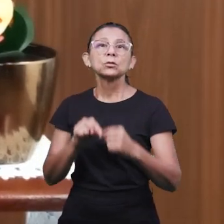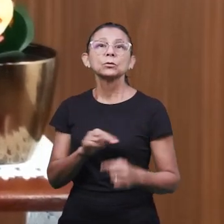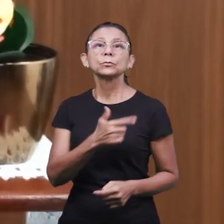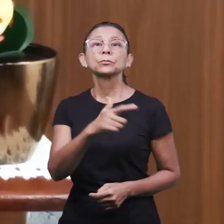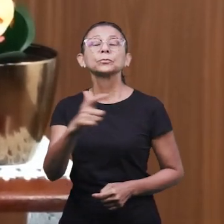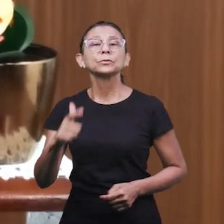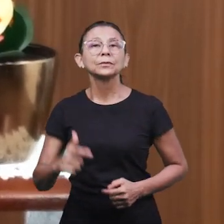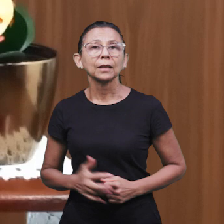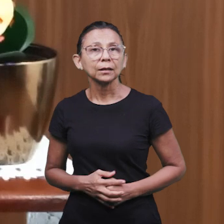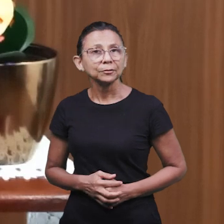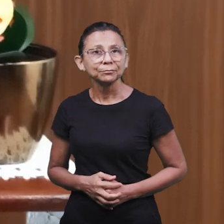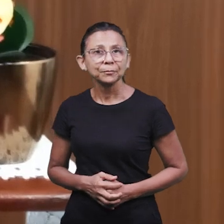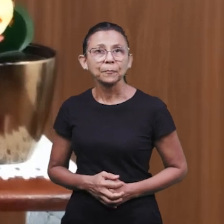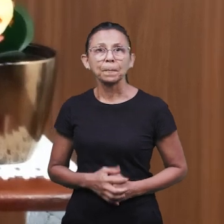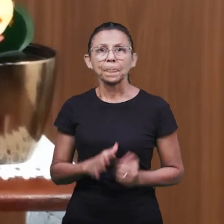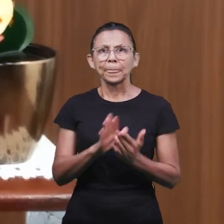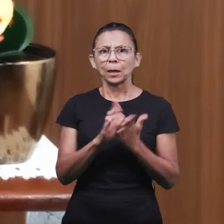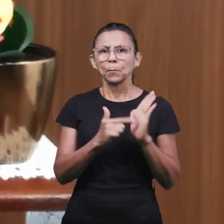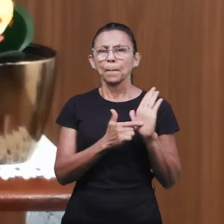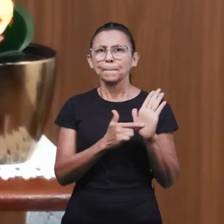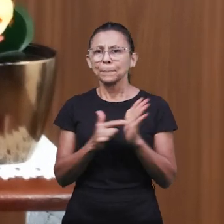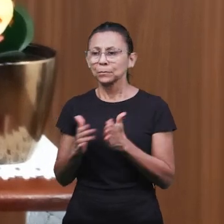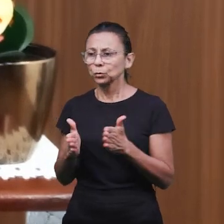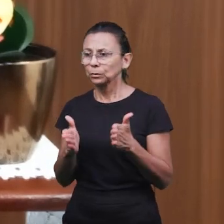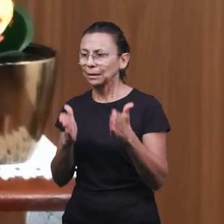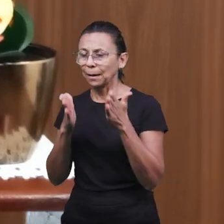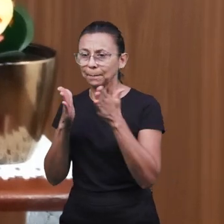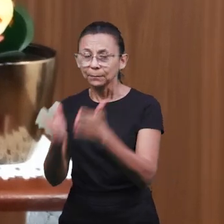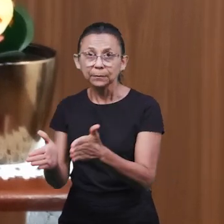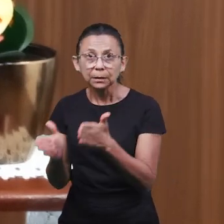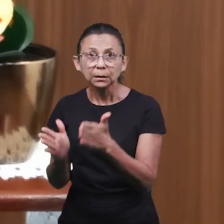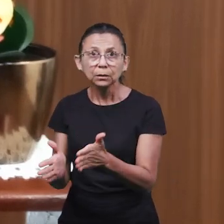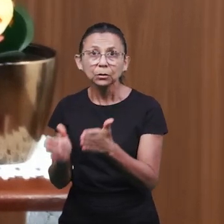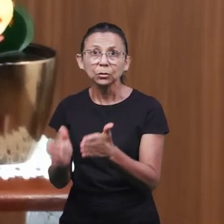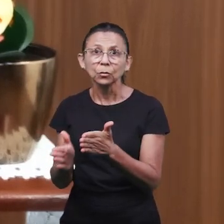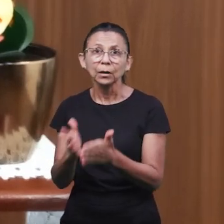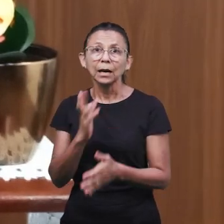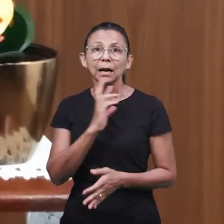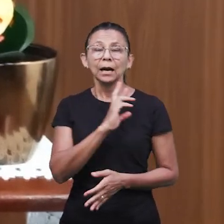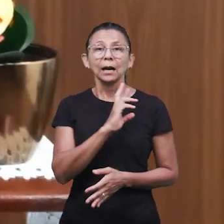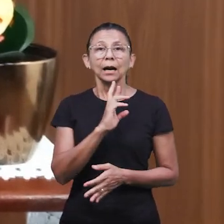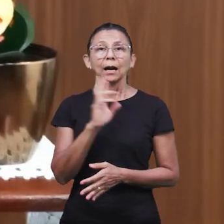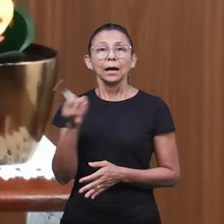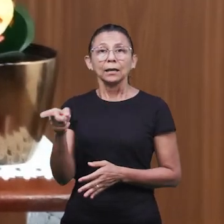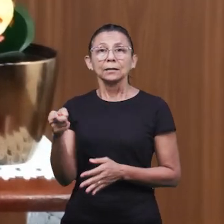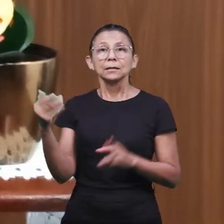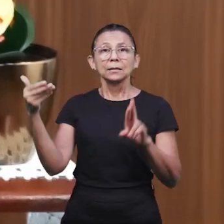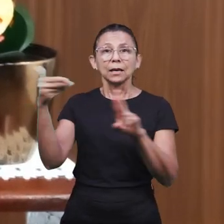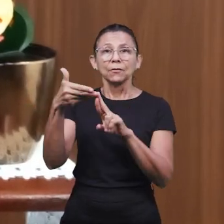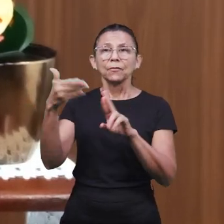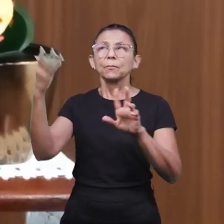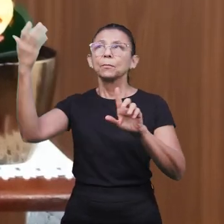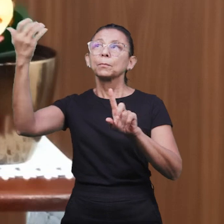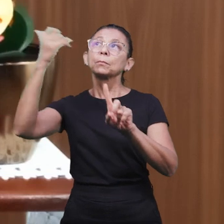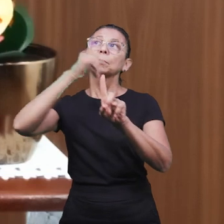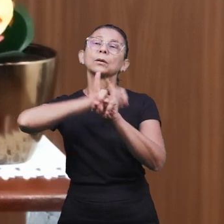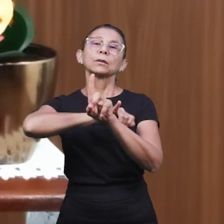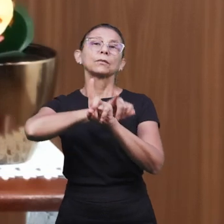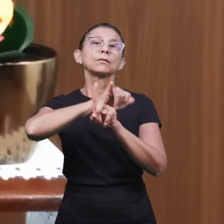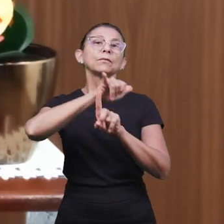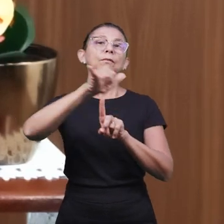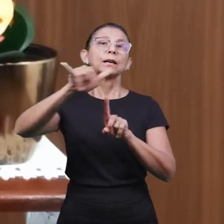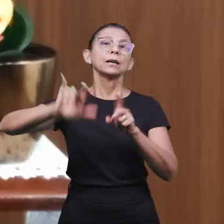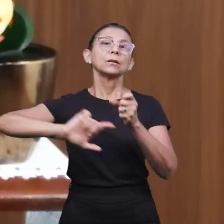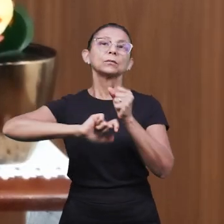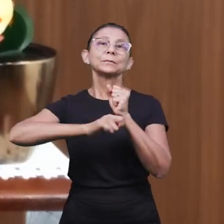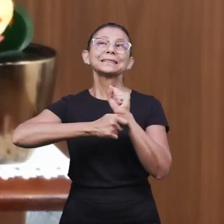conseguiu entender que quando a Bíblia fala do caminho, ele está se referindo àquilo que é profético. O que é o profético? É